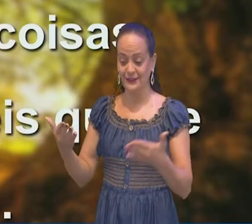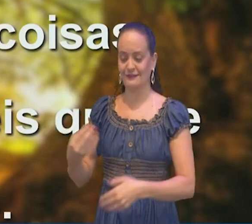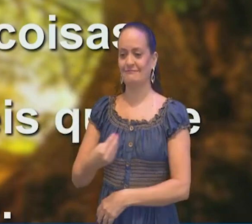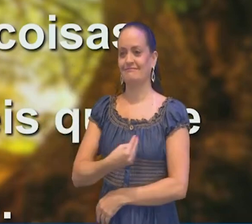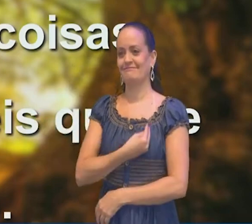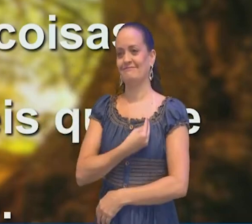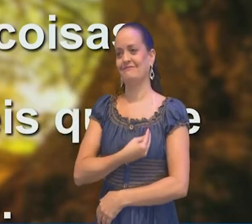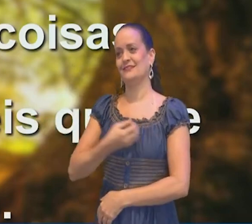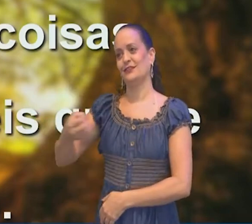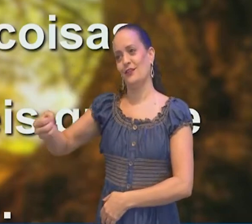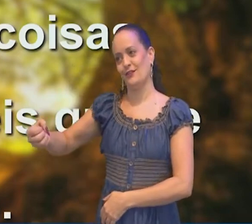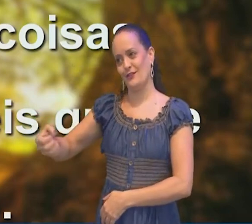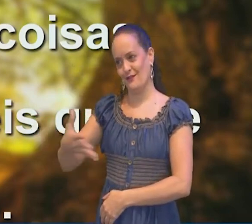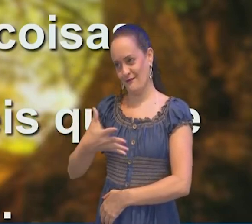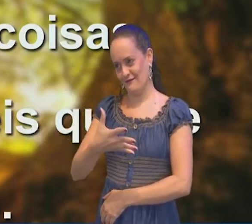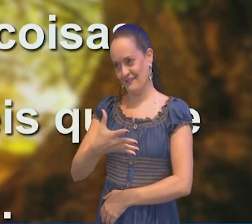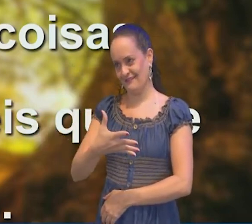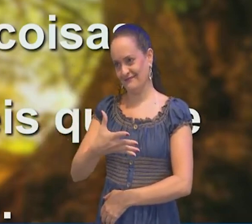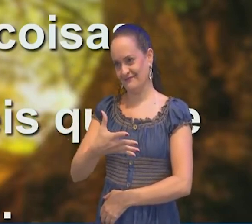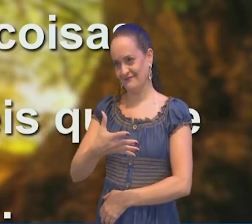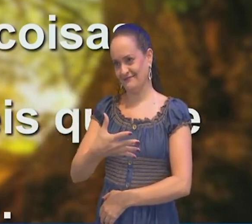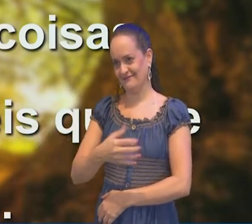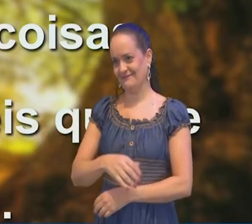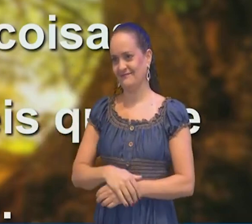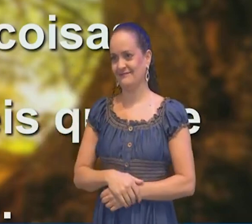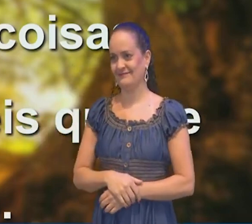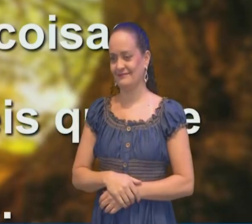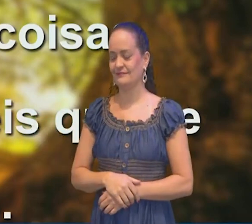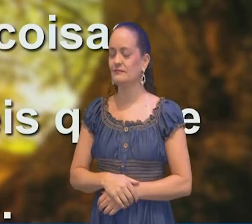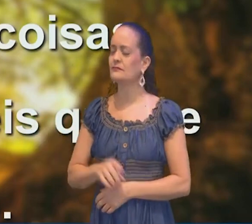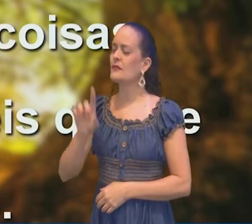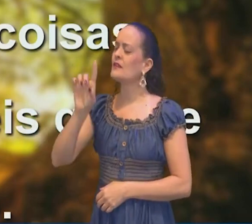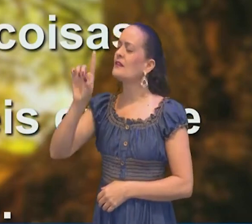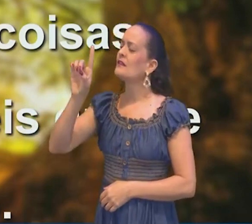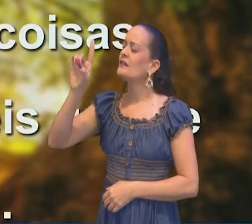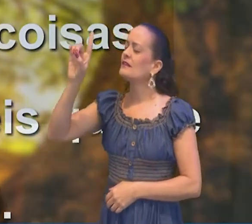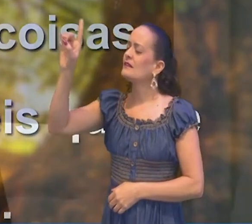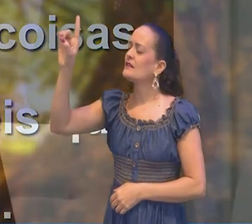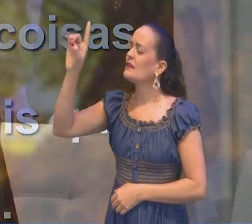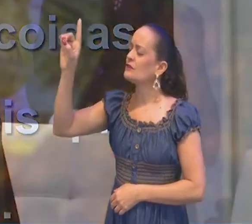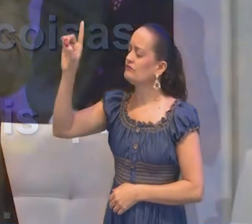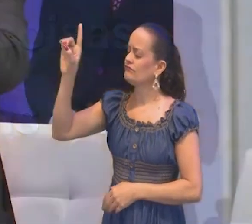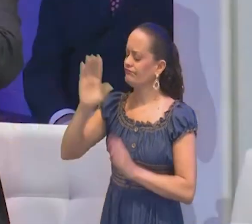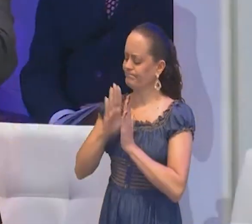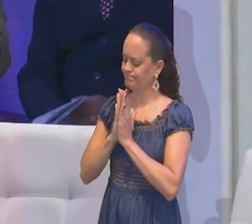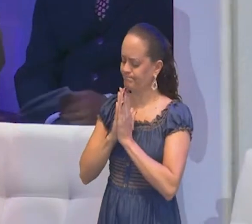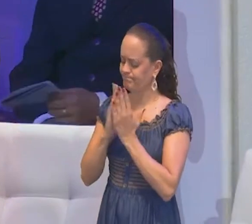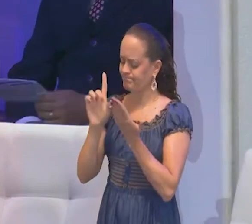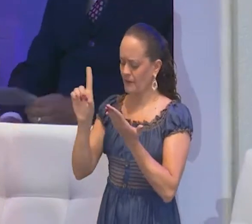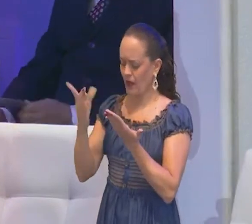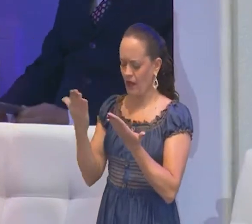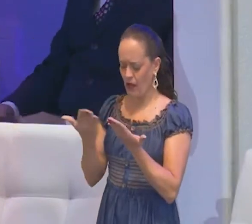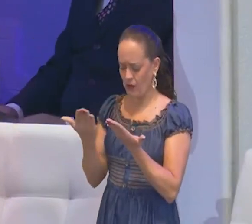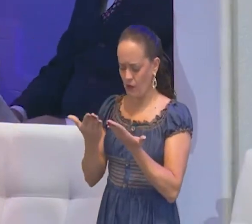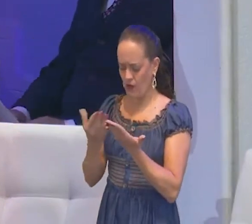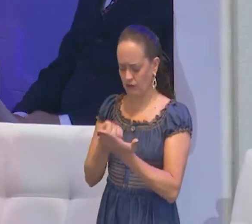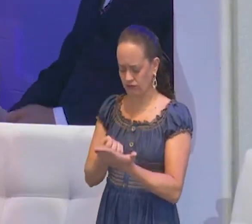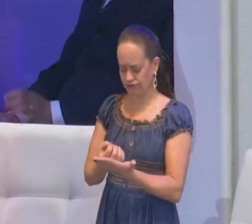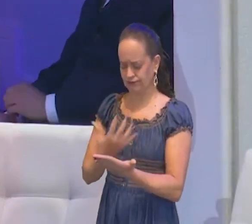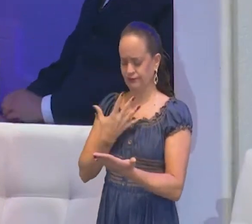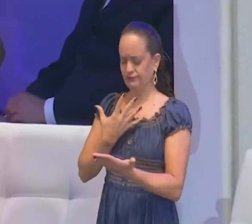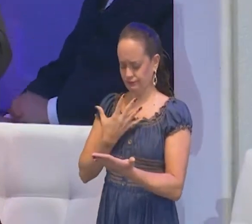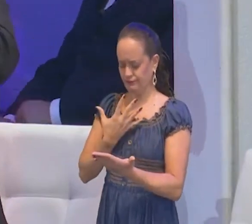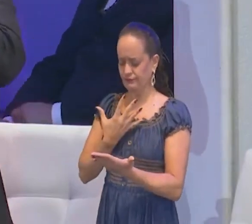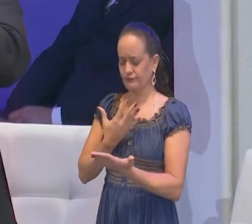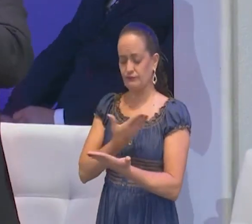fizeram novas. Deus, Tua palavra está diante de nós, o